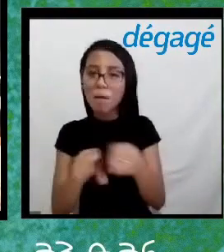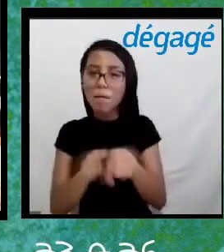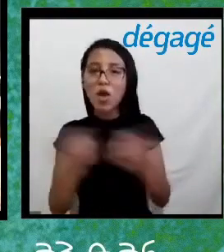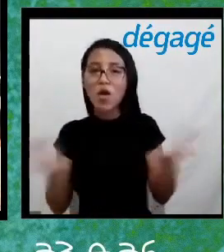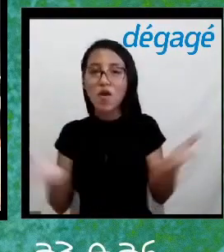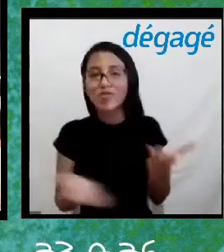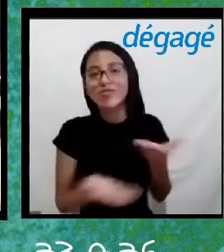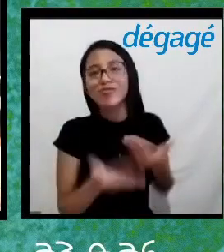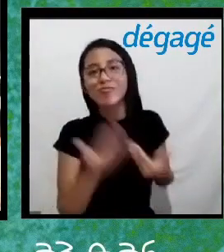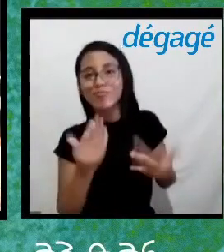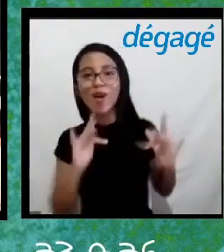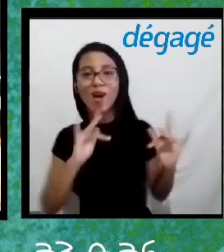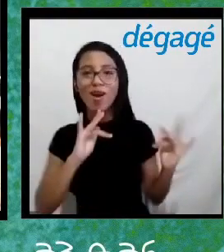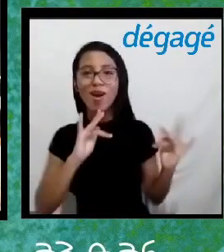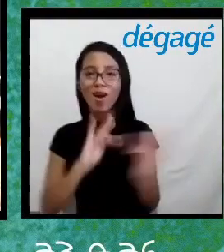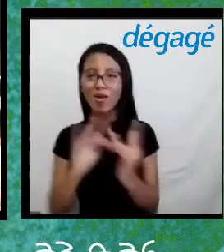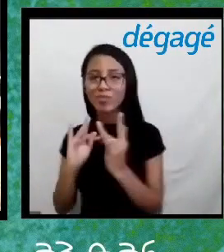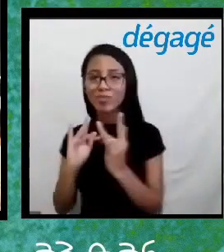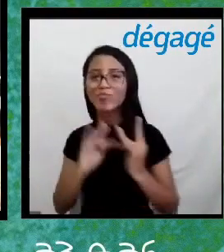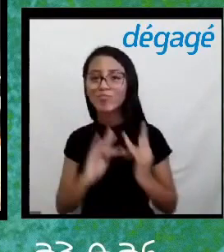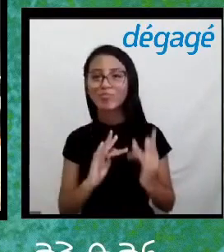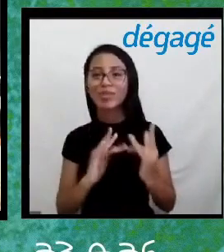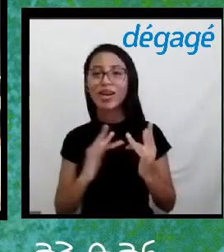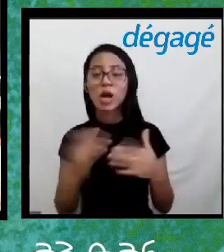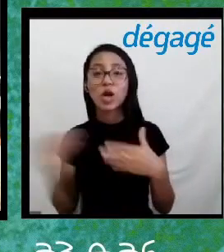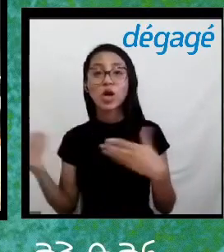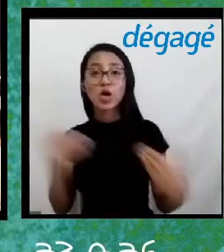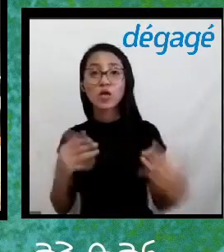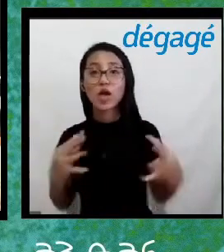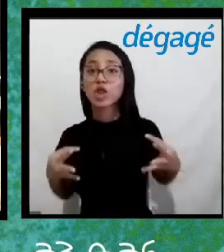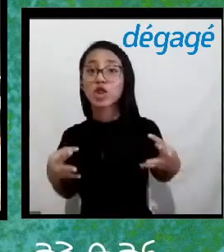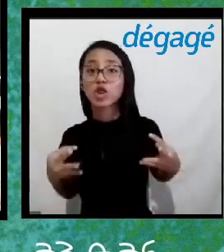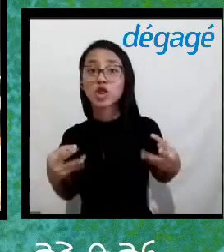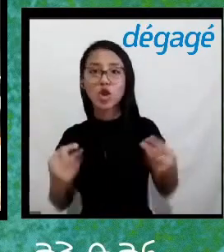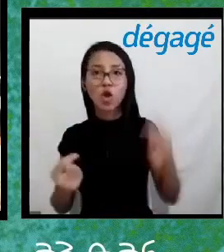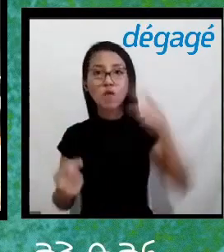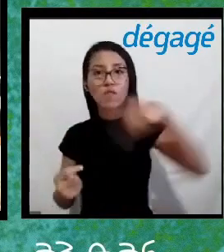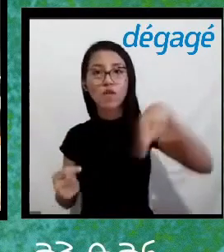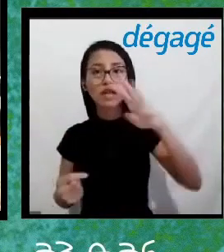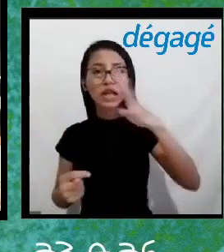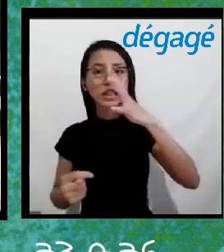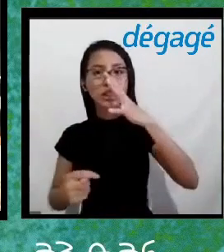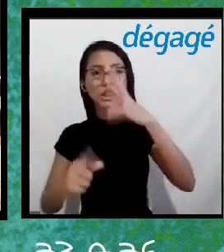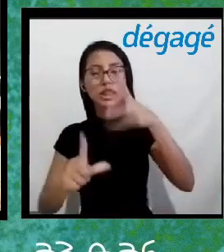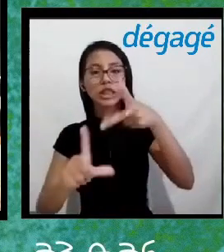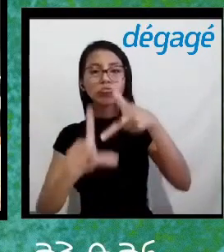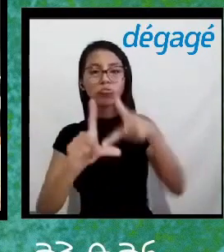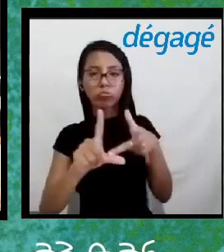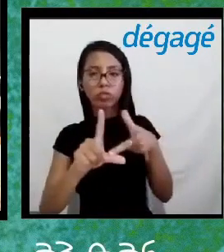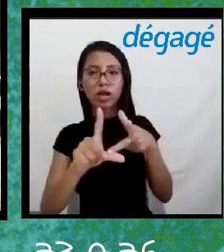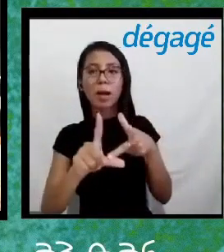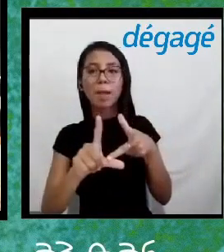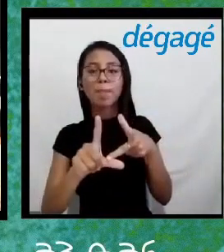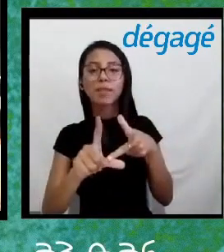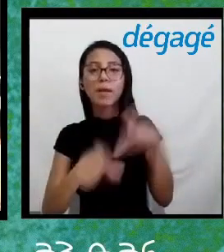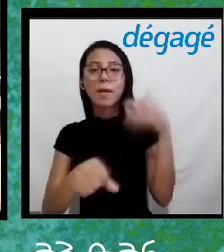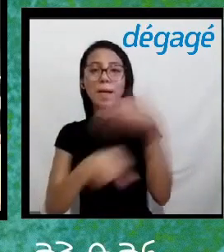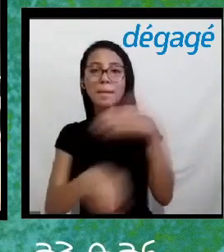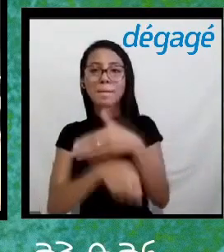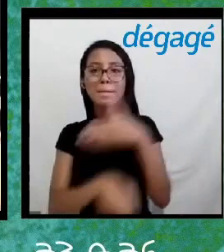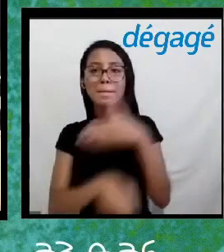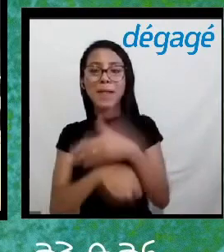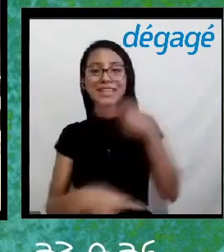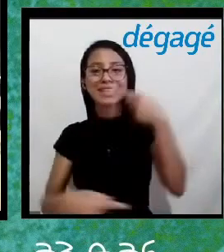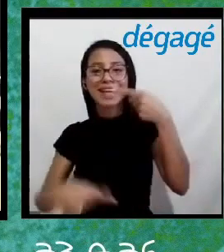E convidar também a todos agora que estão nos ouvindo, que estão participando, para o debate a partir de questões